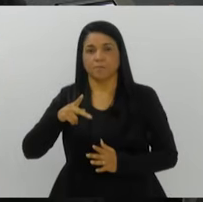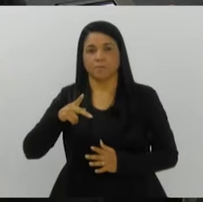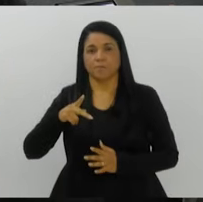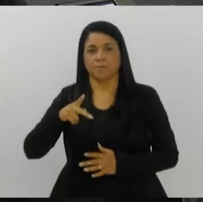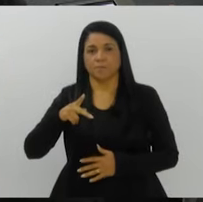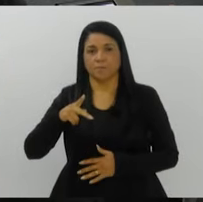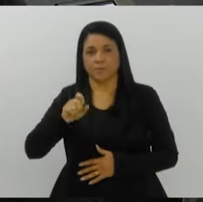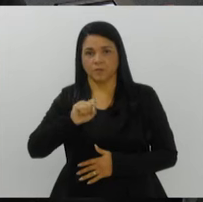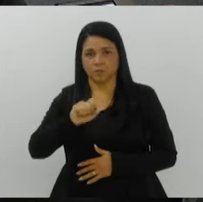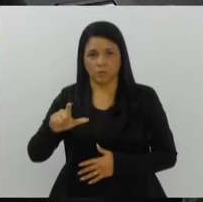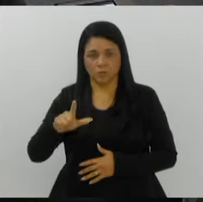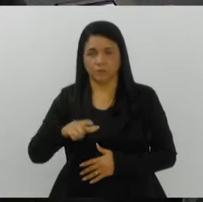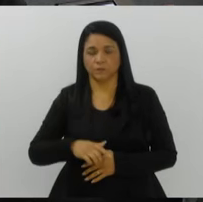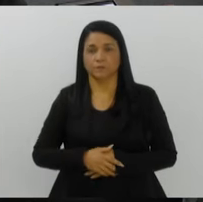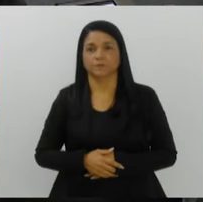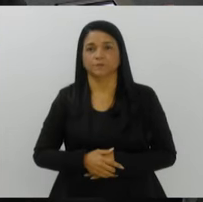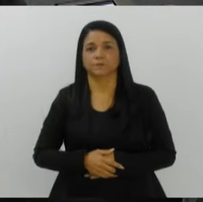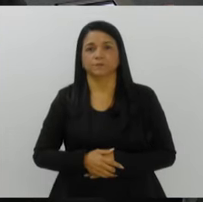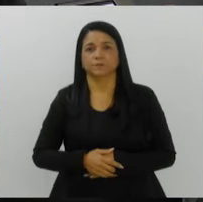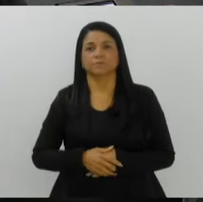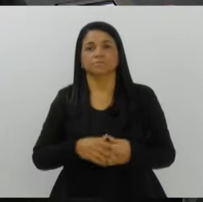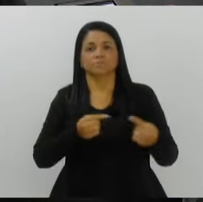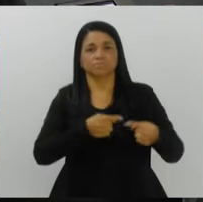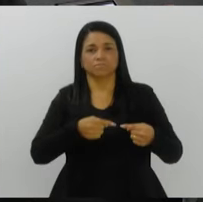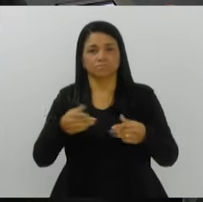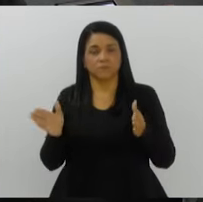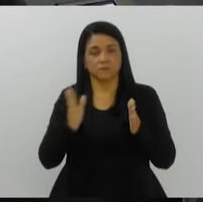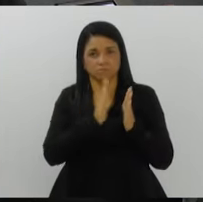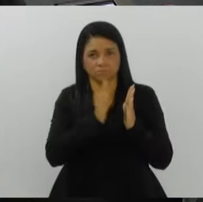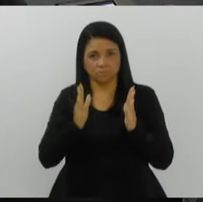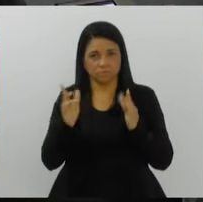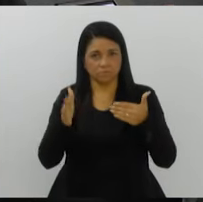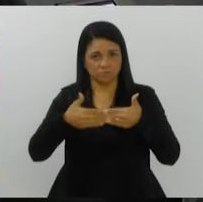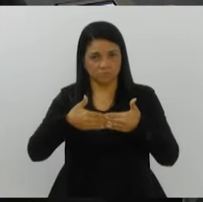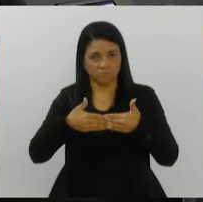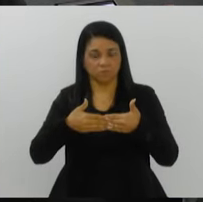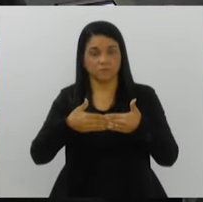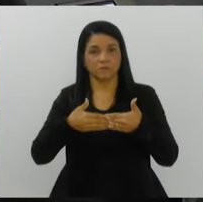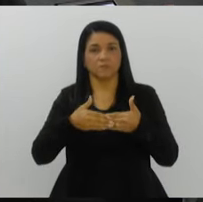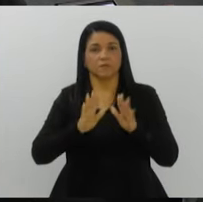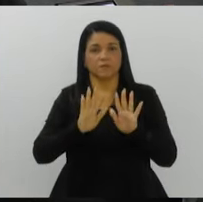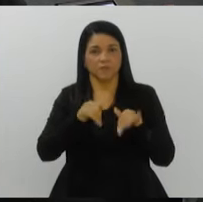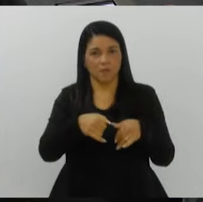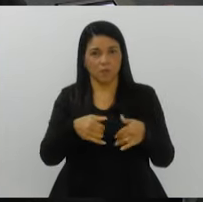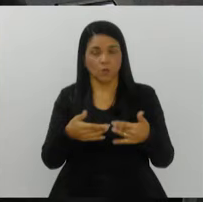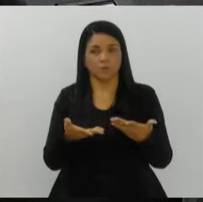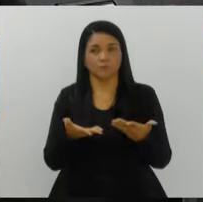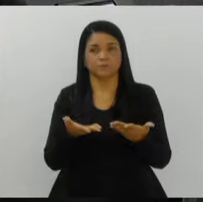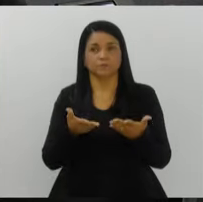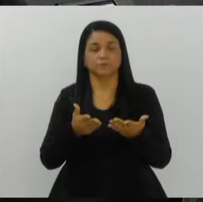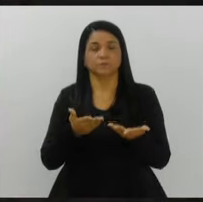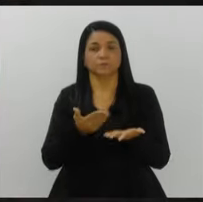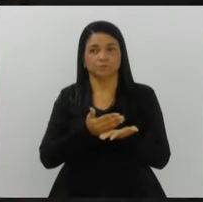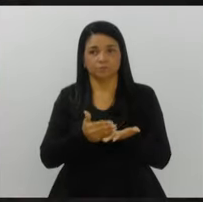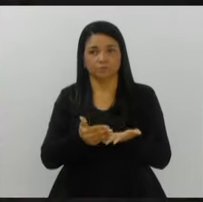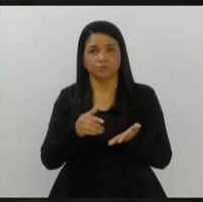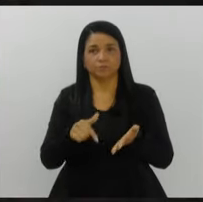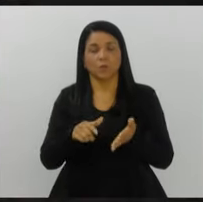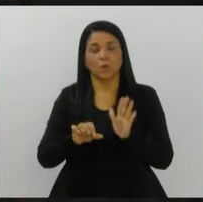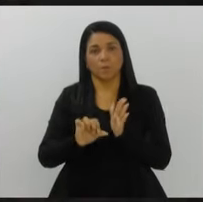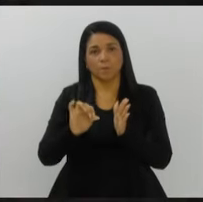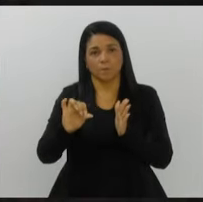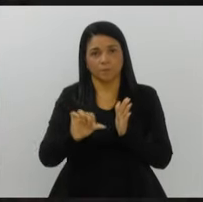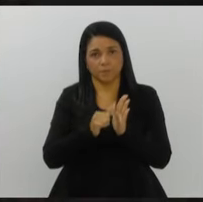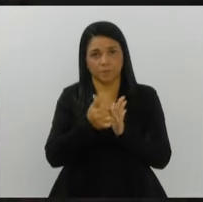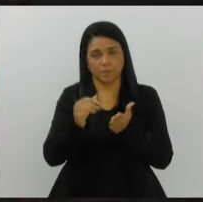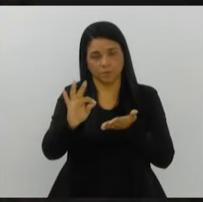medalha. Nada mais havendo a tratar na ordem do dia, passa o expediente final, assumido aqui pelo professor Josimar, com o primeiro orador,